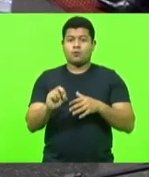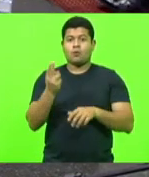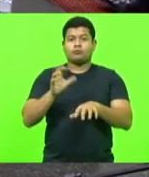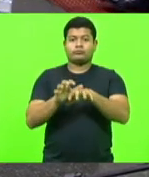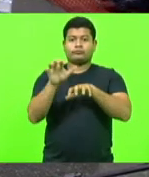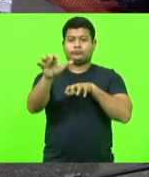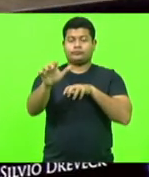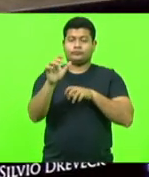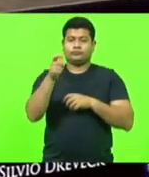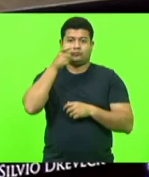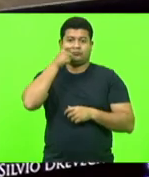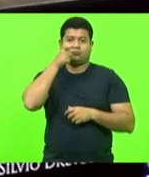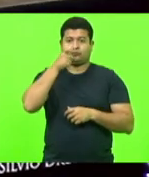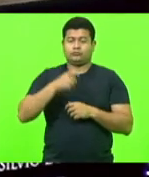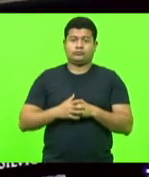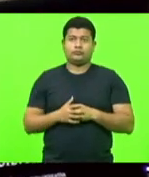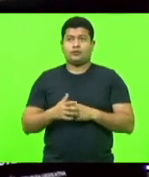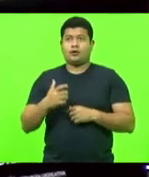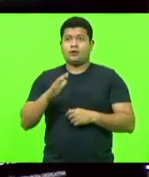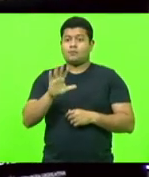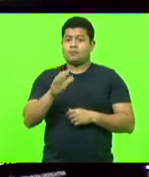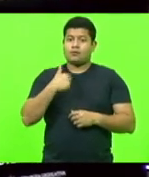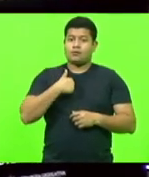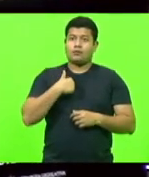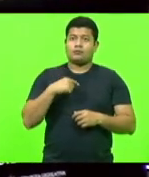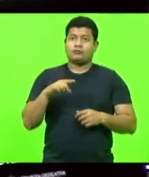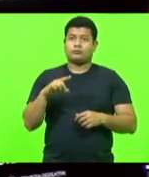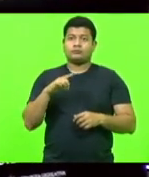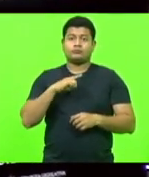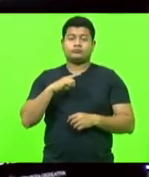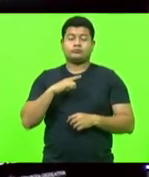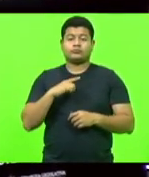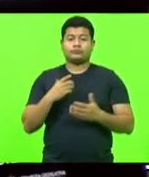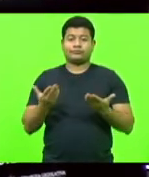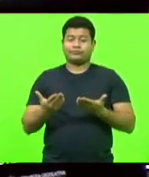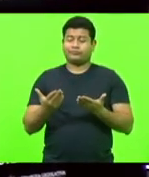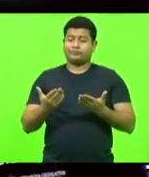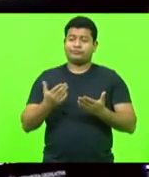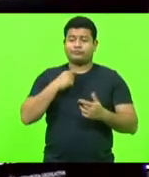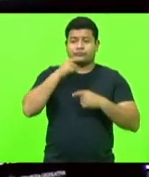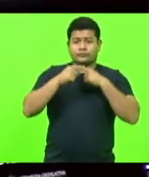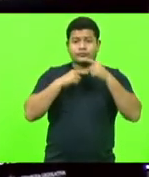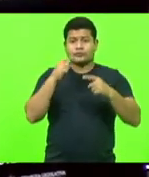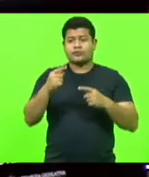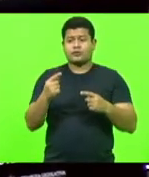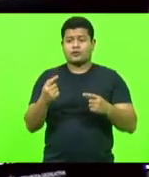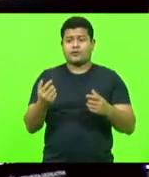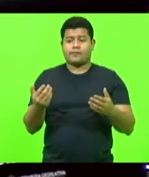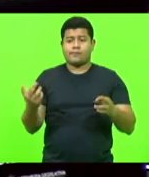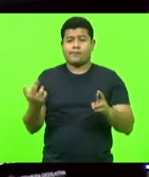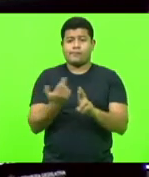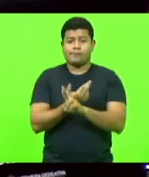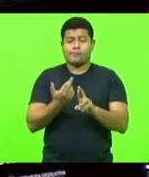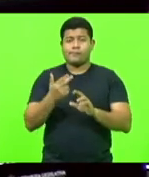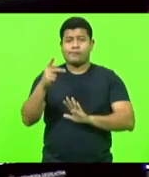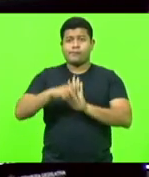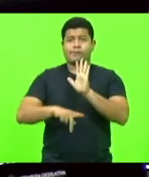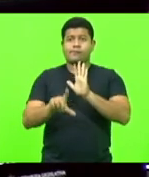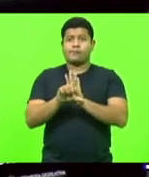virtual, mas eu tenho minhas dúvidas com relação a esse projeto de lei, apesar de ter